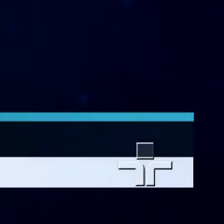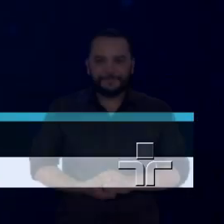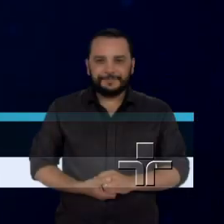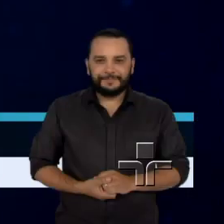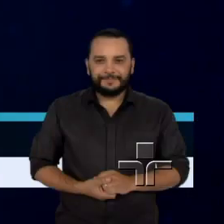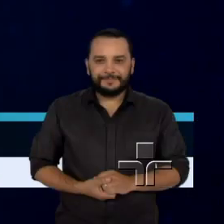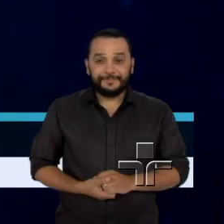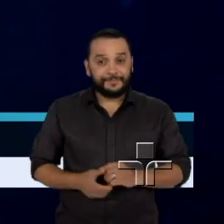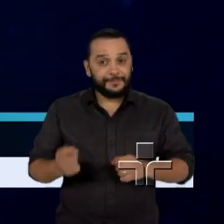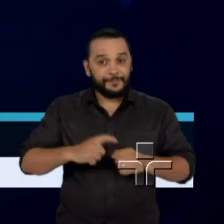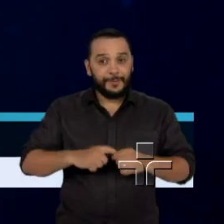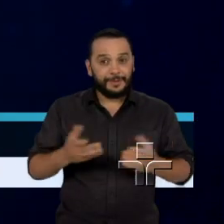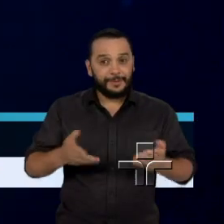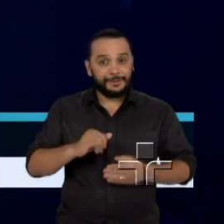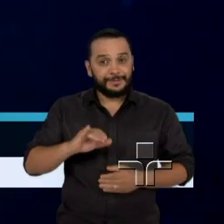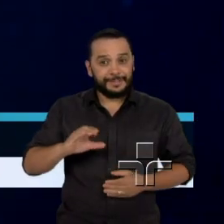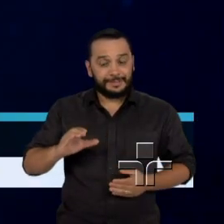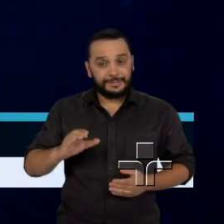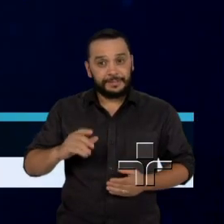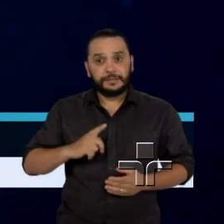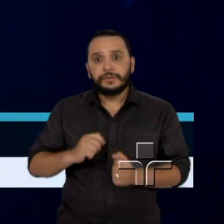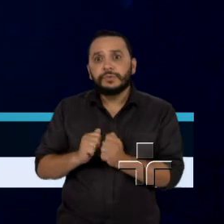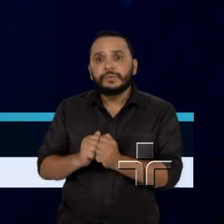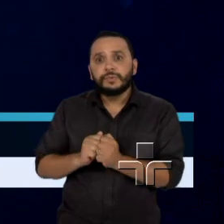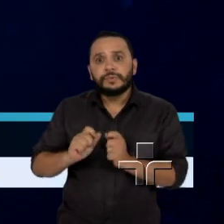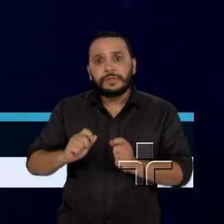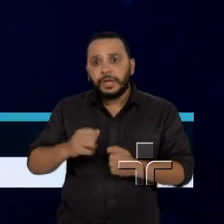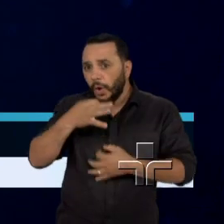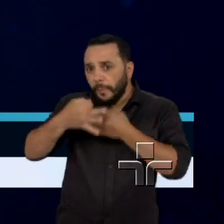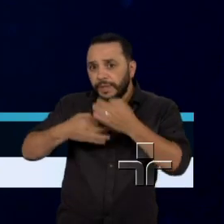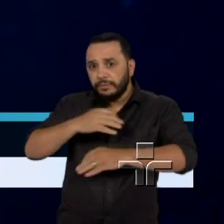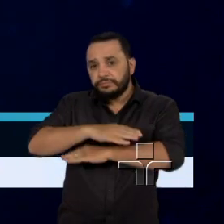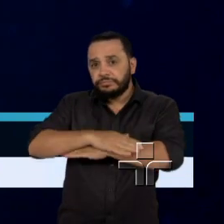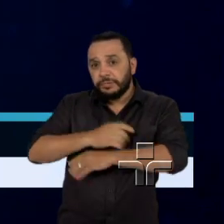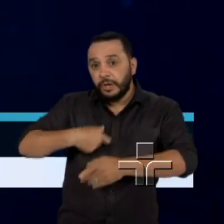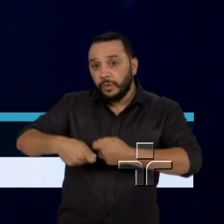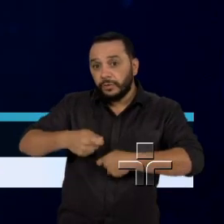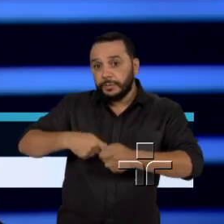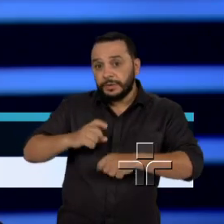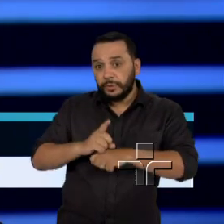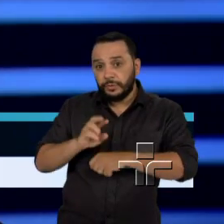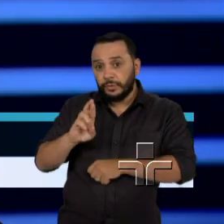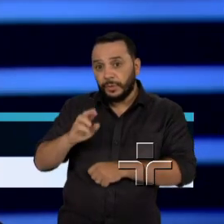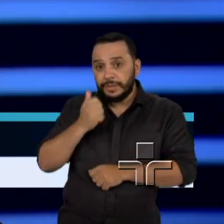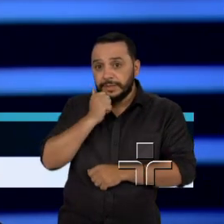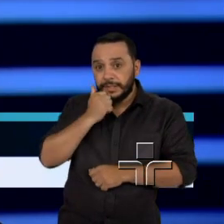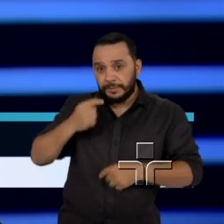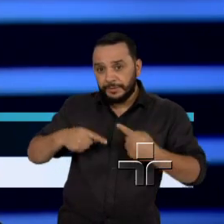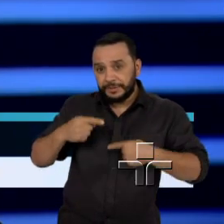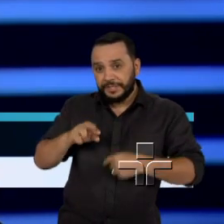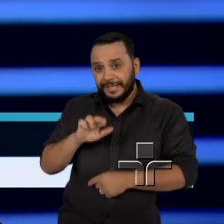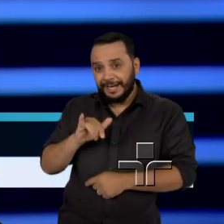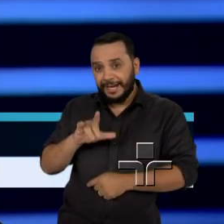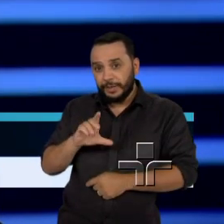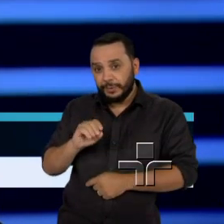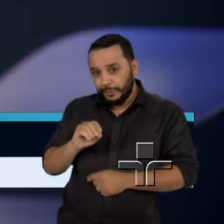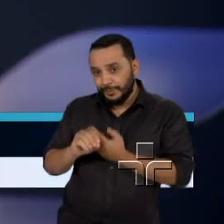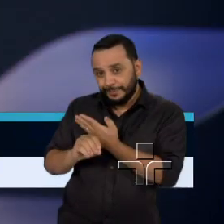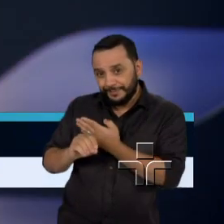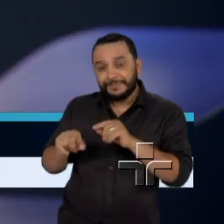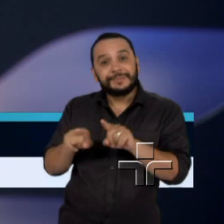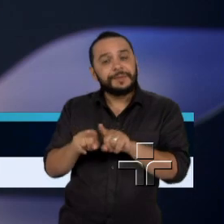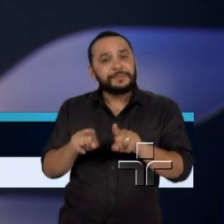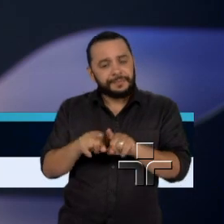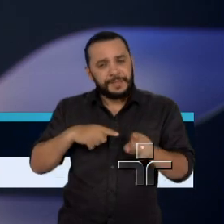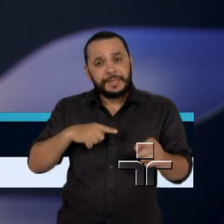Estamos de volta com o Jornal da Cultura, agora na companhia dos nossos comentaristas, o economista e doutor em ciência política Ricardo Senes e o